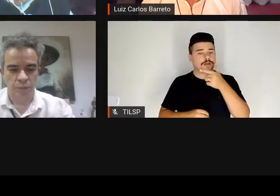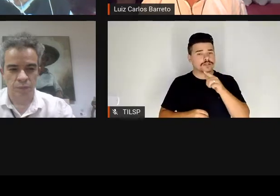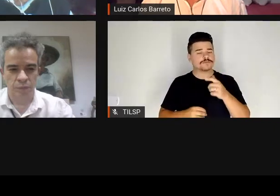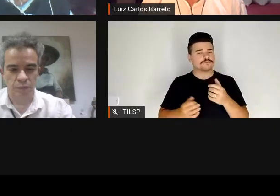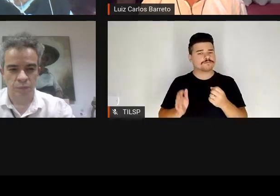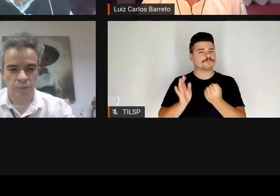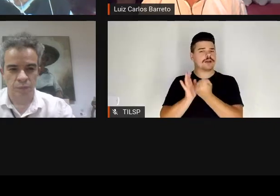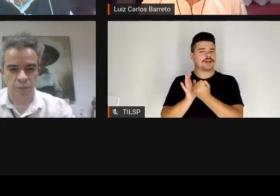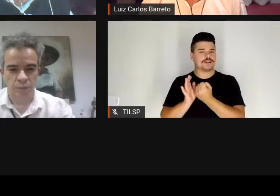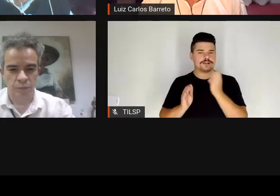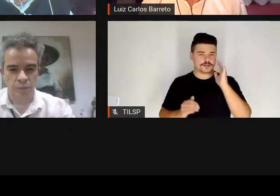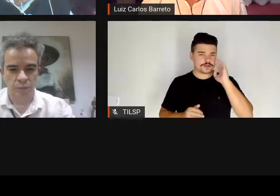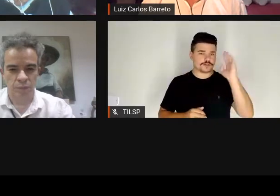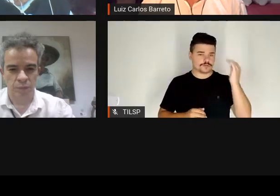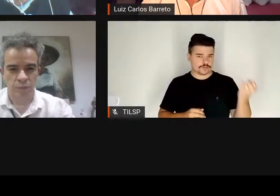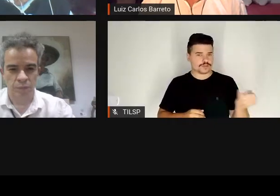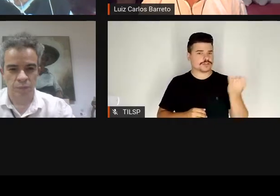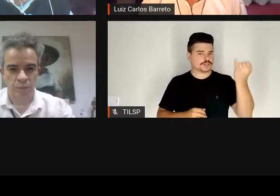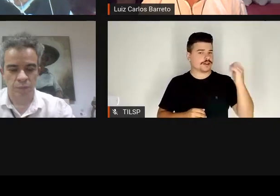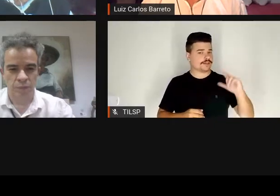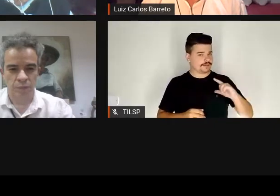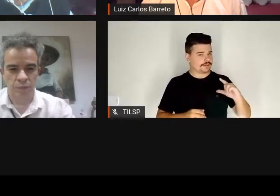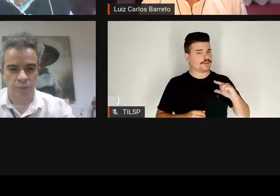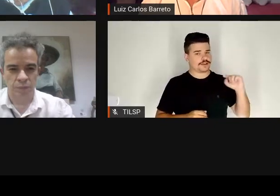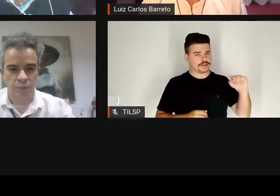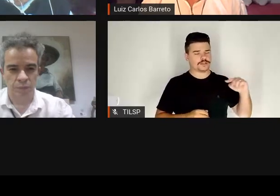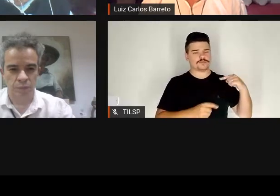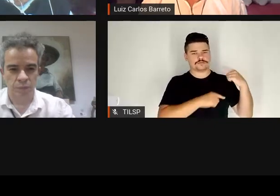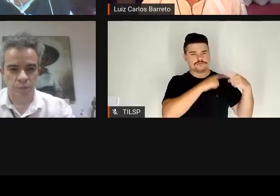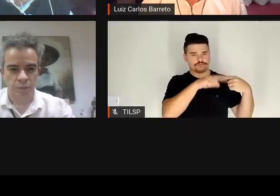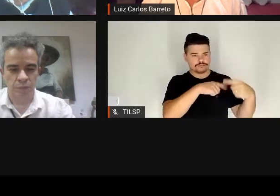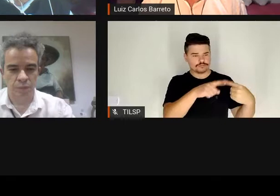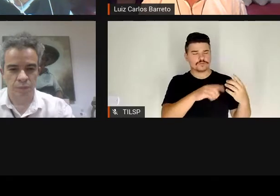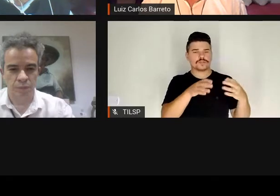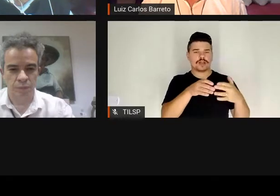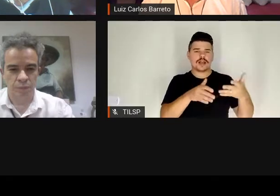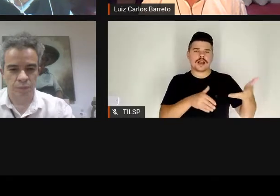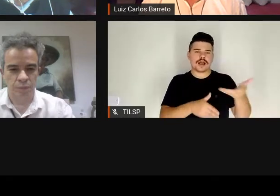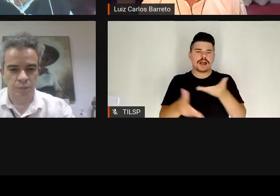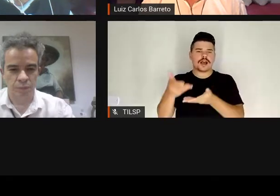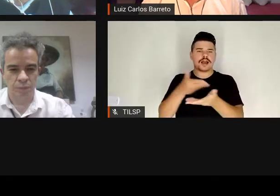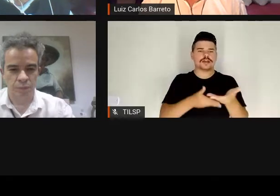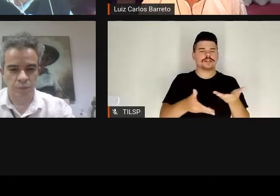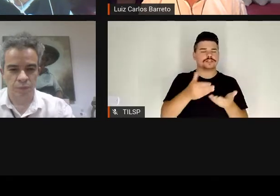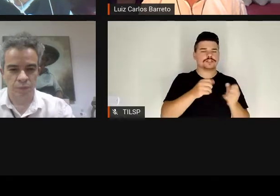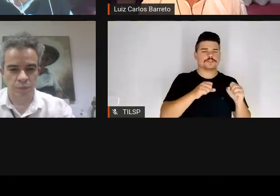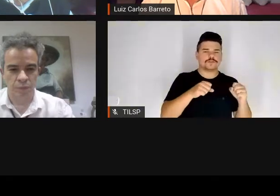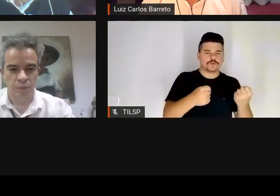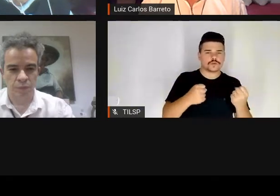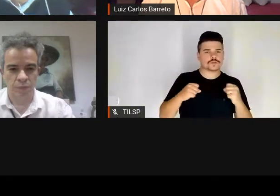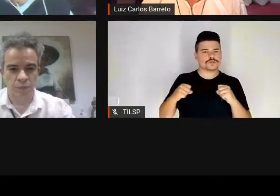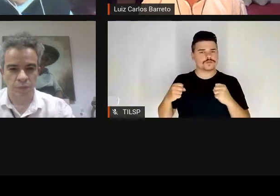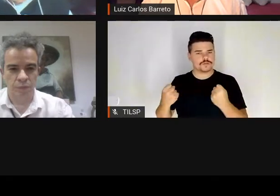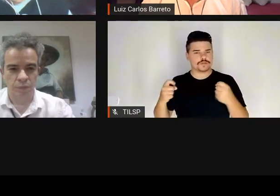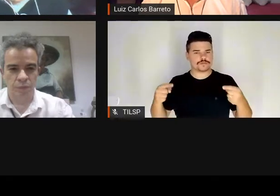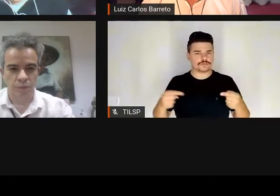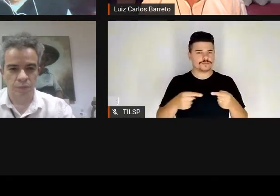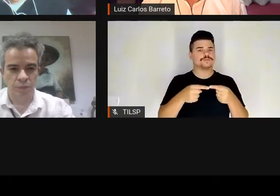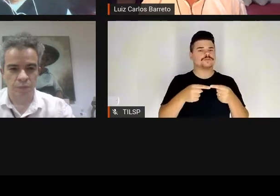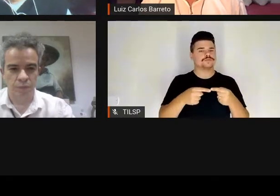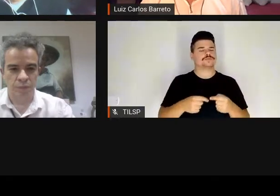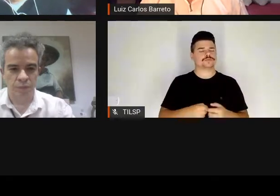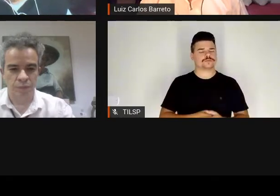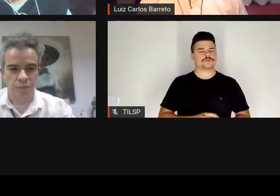né, que ele tem, porque ele é fruto exatamente, né, dessa conjugação de esforços aí que fizemos ao longo desses anos.